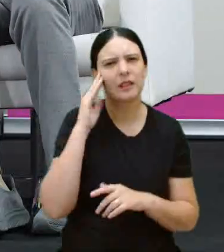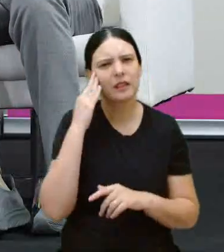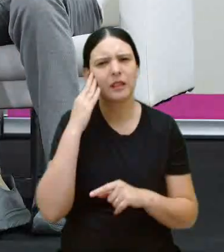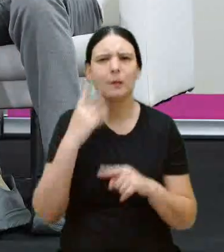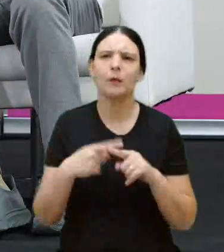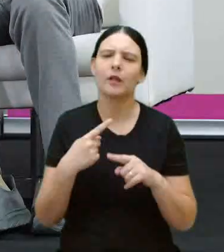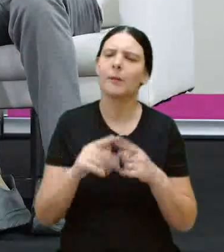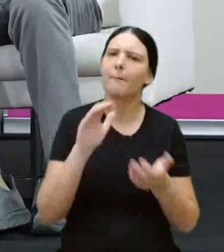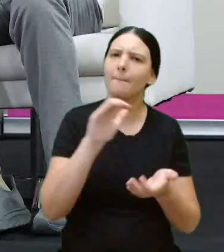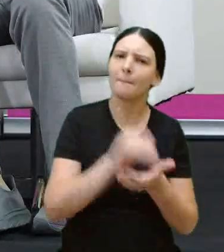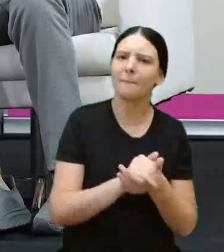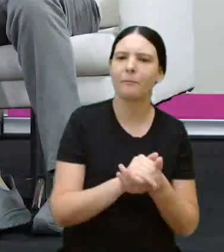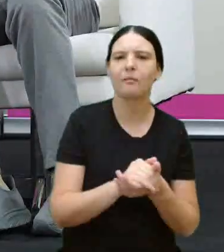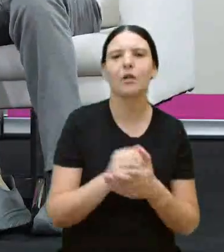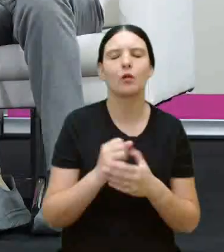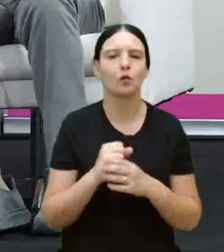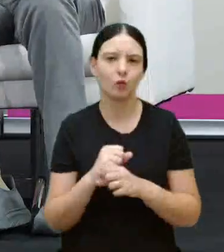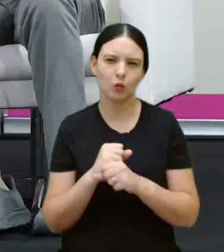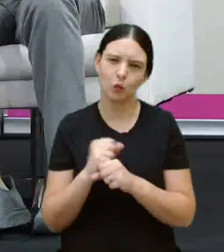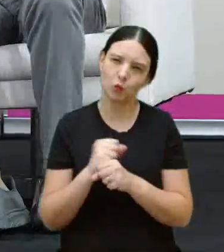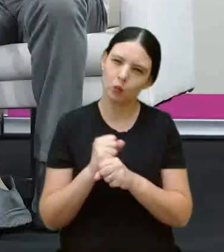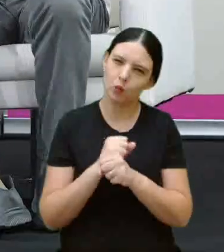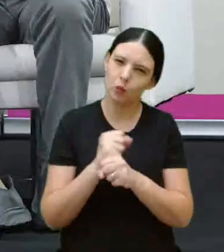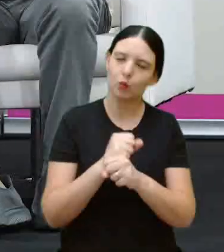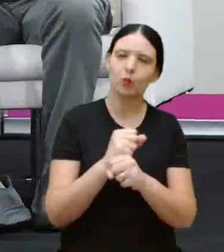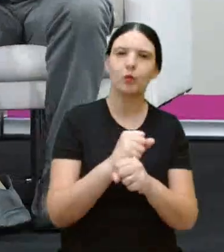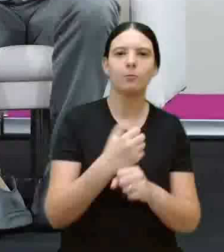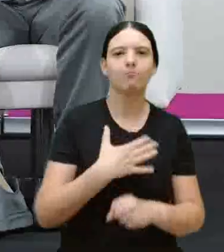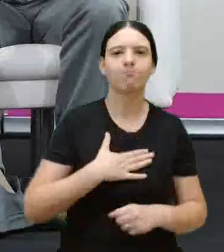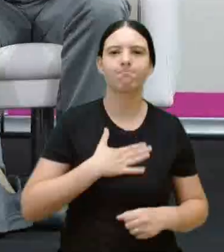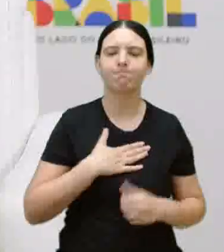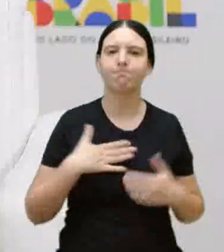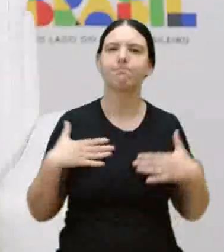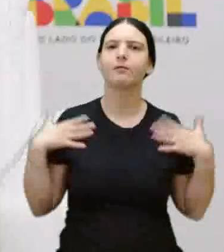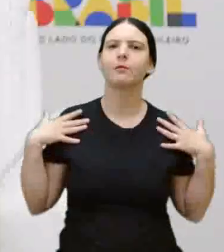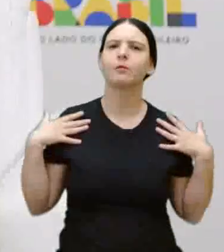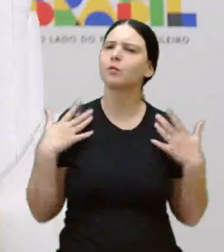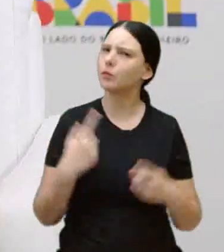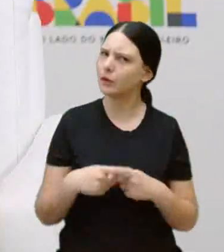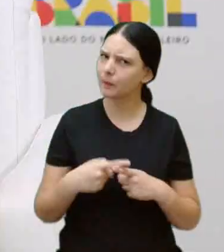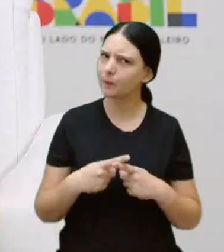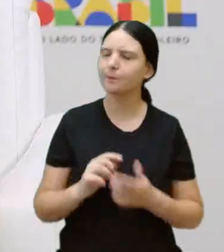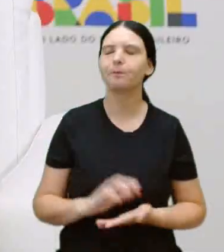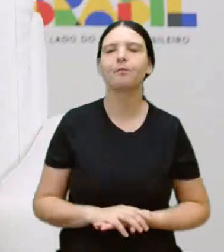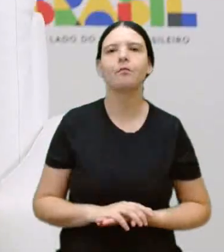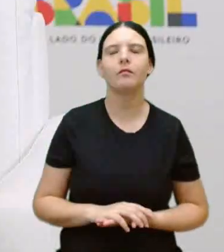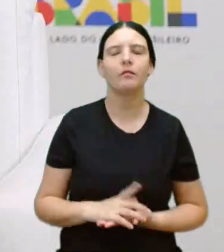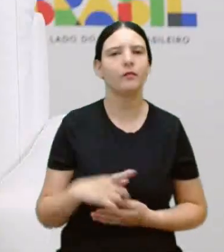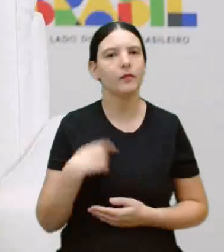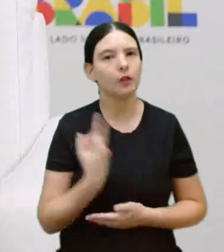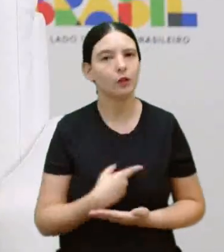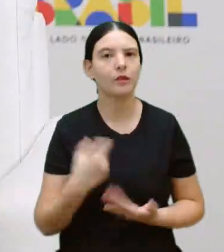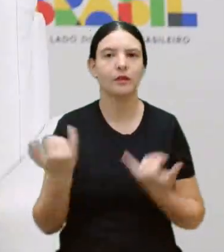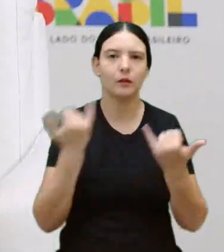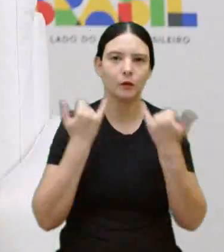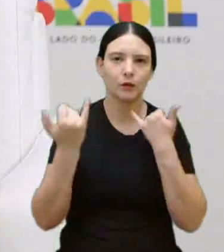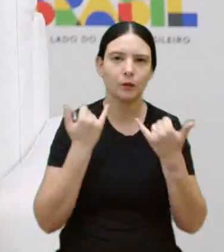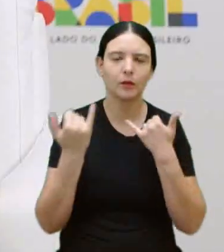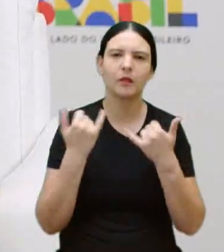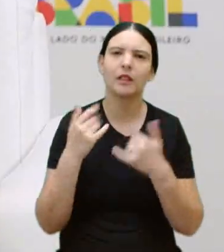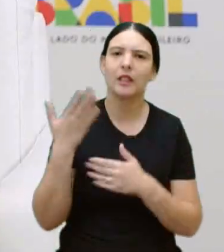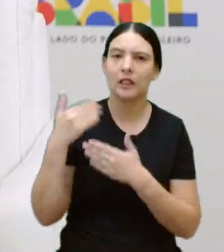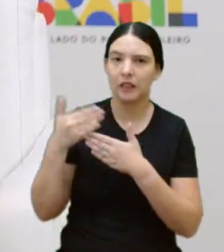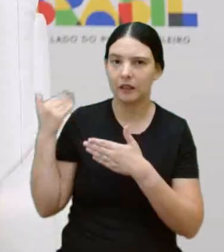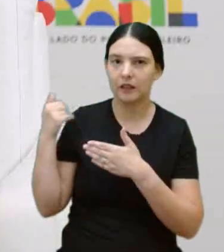ficam juntos muito tempo e com bem-estar. Por quê? O que a gente tem como dado hoje é que eram 15 anos, agora